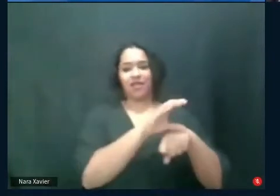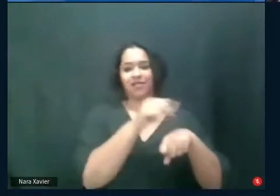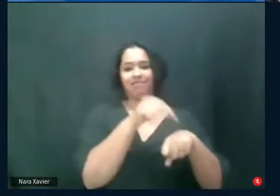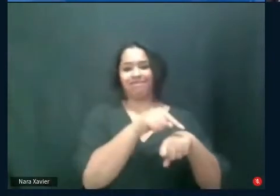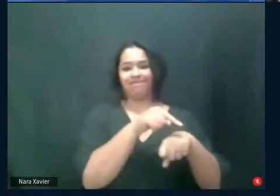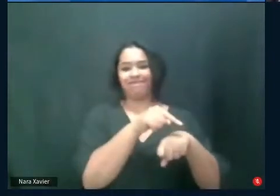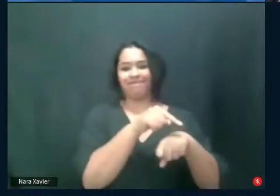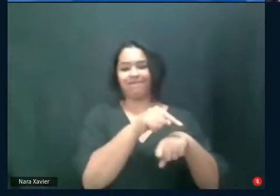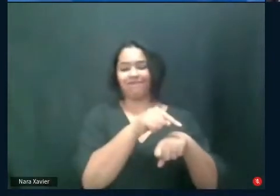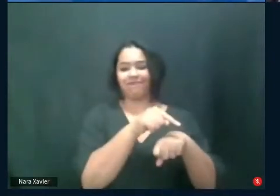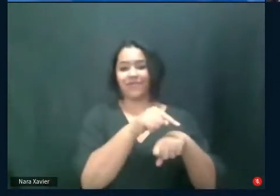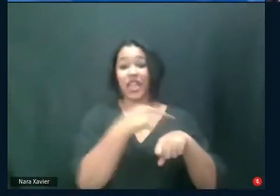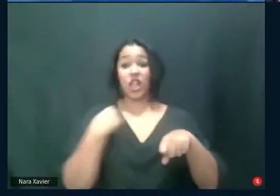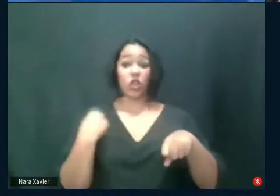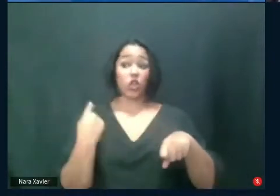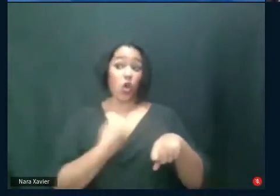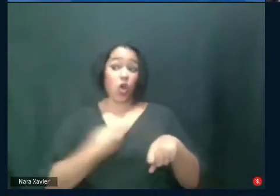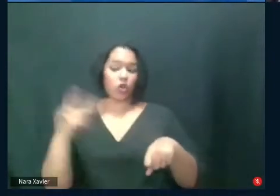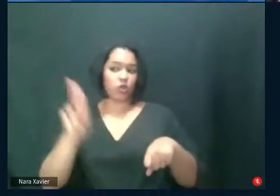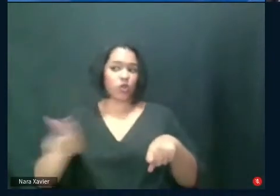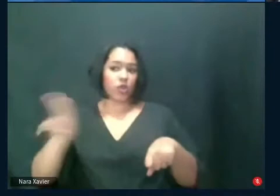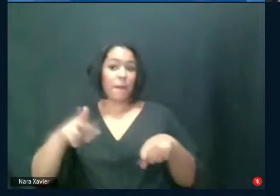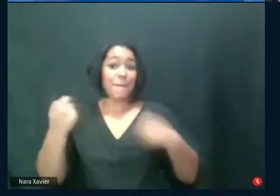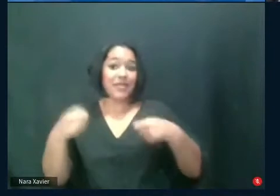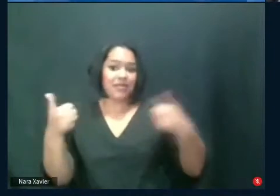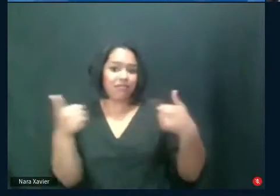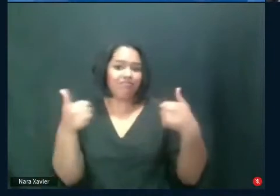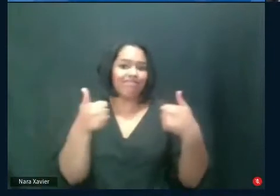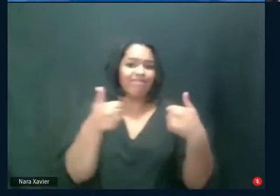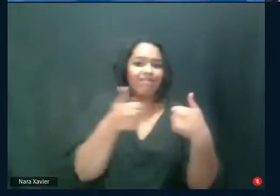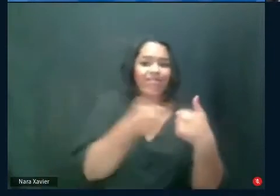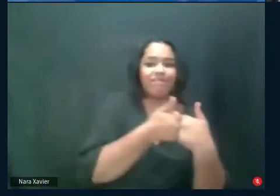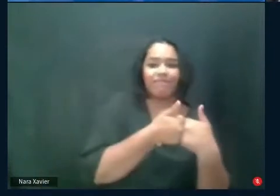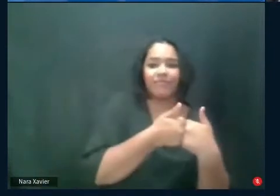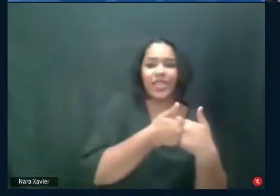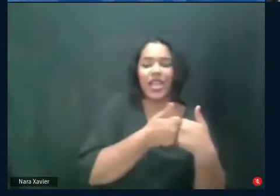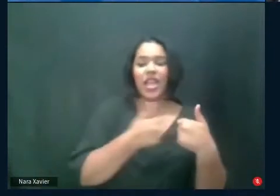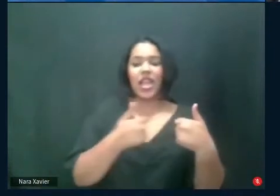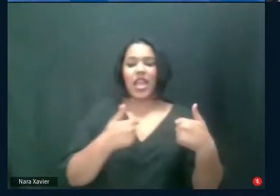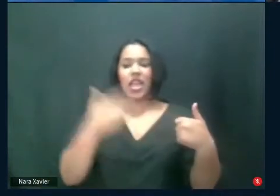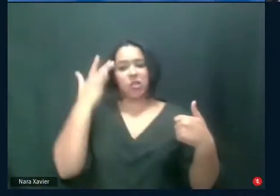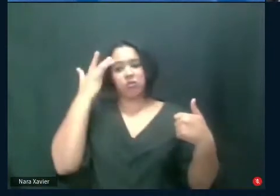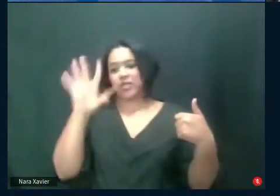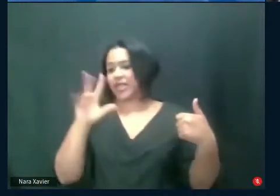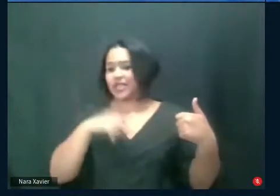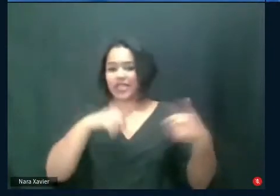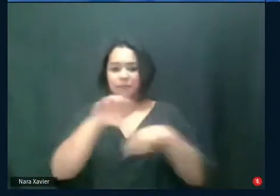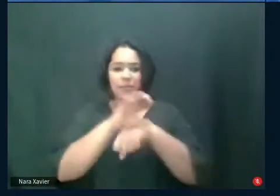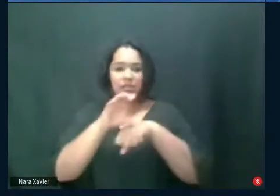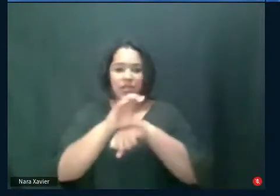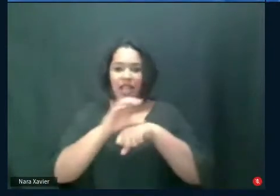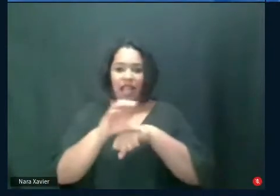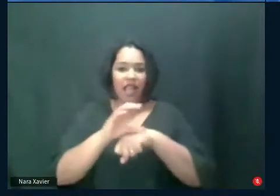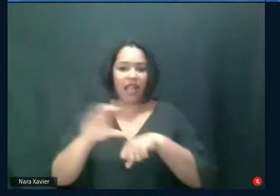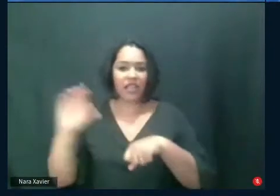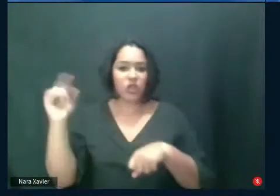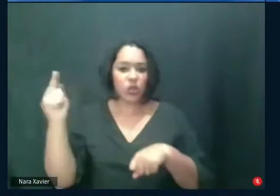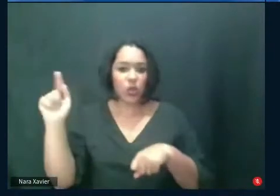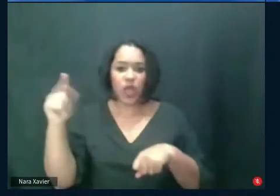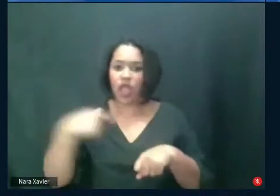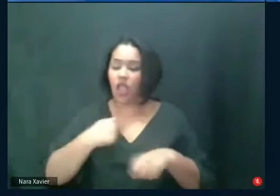Nós temos que nos aproximar. Eu sou uma amante do CAS Goiânia. Eu não sei se tem gente do CAS Goiânia aqui. Eu sou